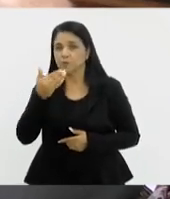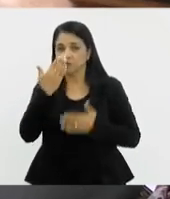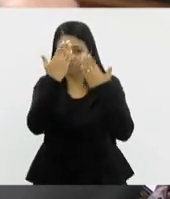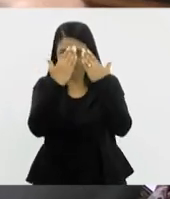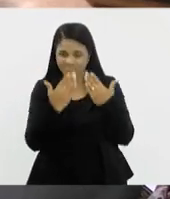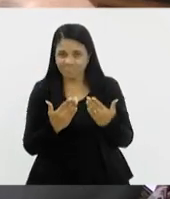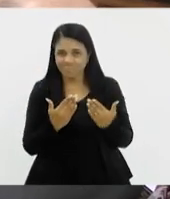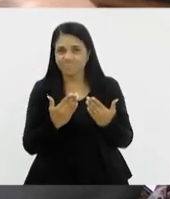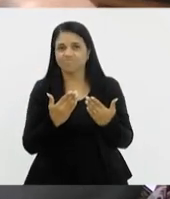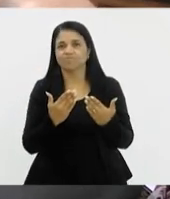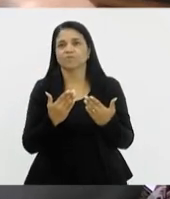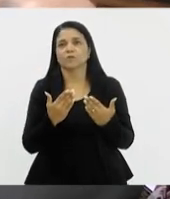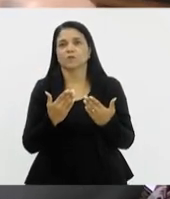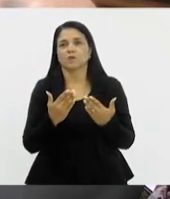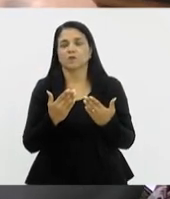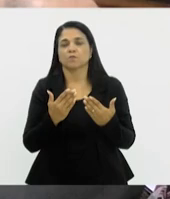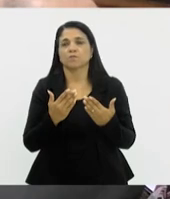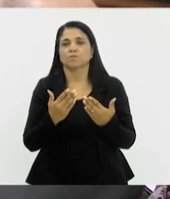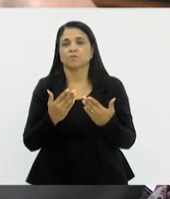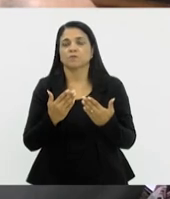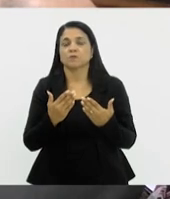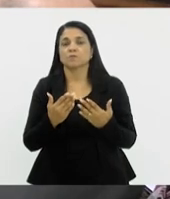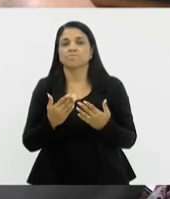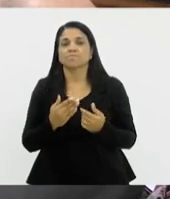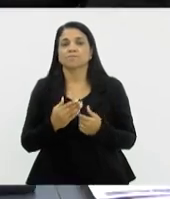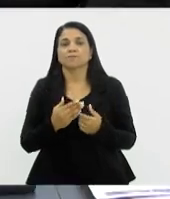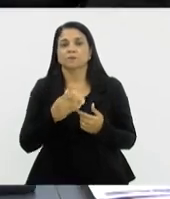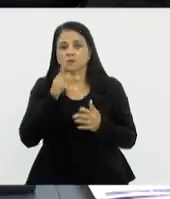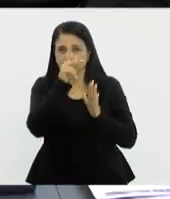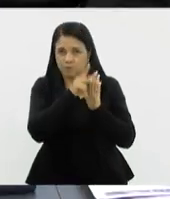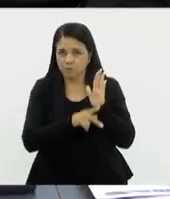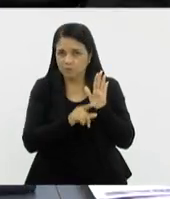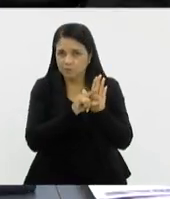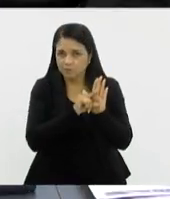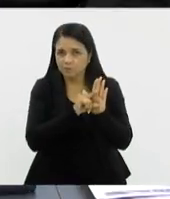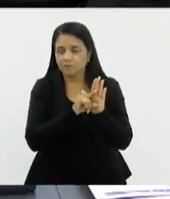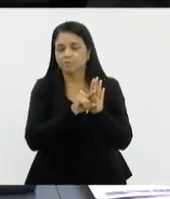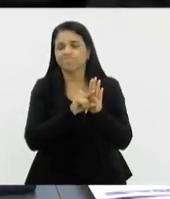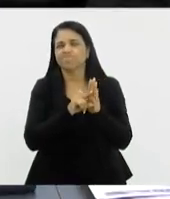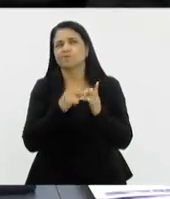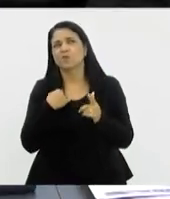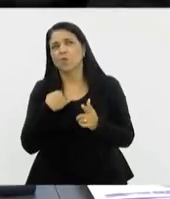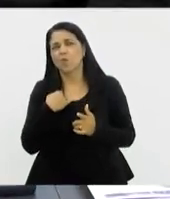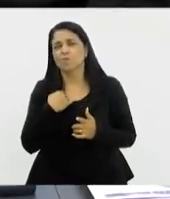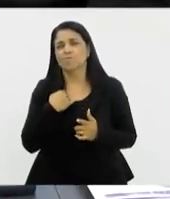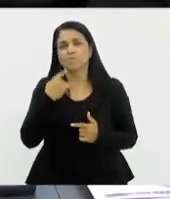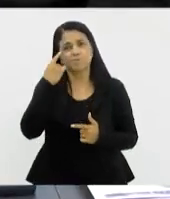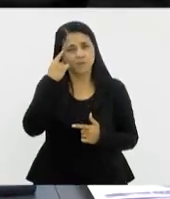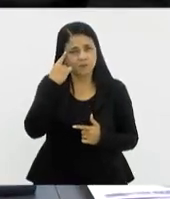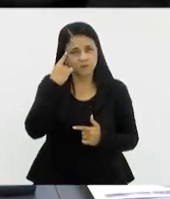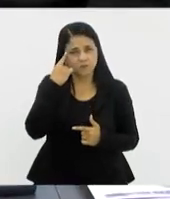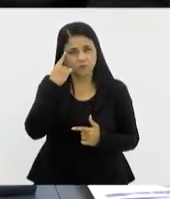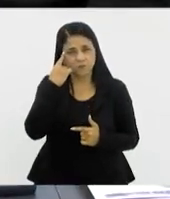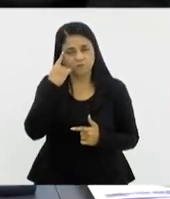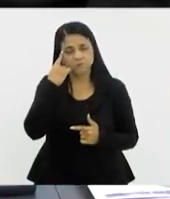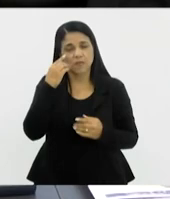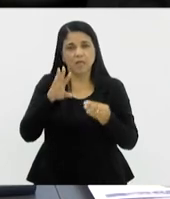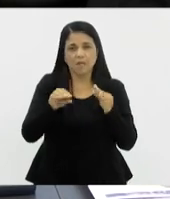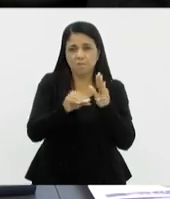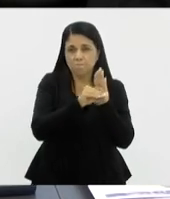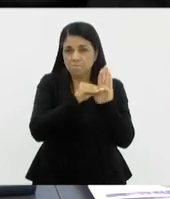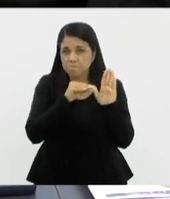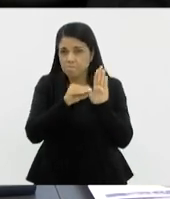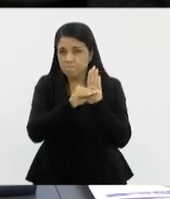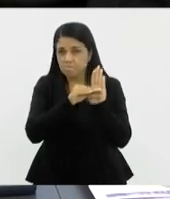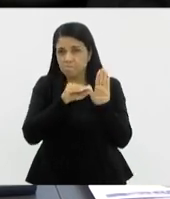por uma sessão, porque eu acho que teremos que fazer uma emenda para